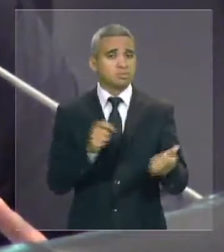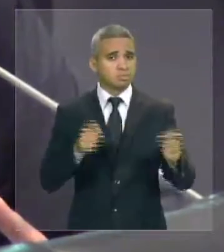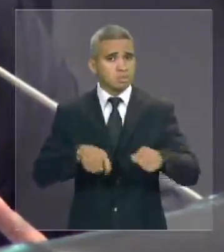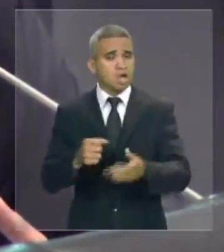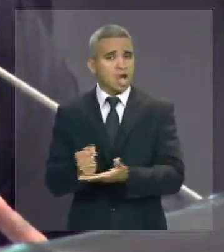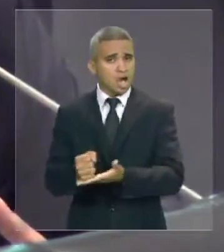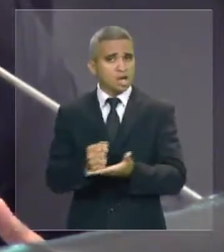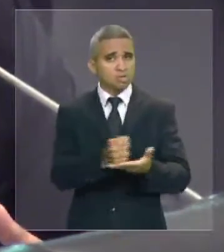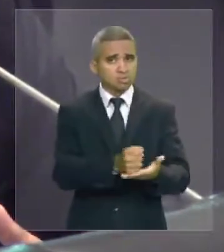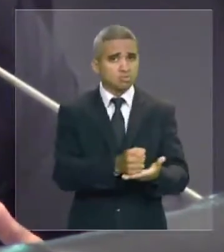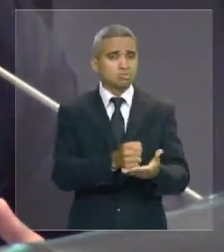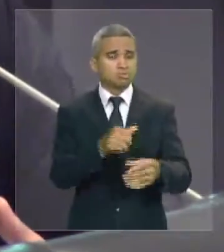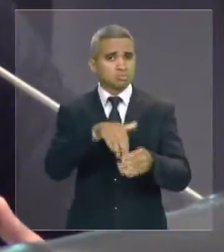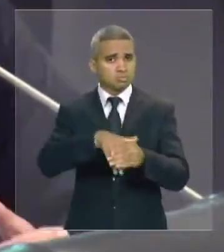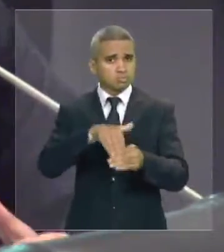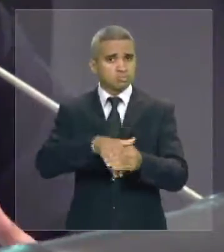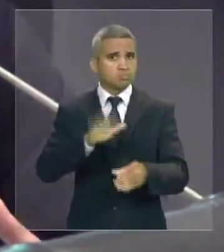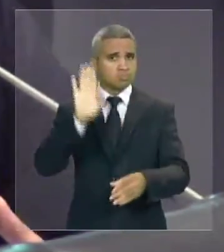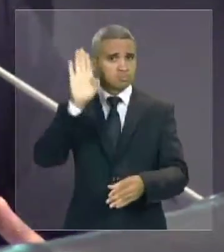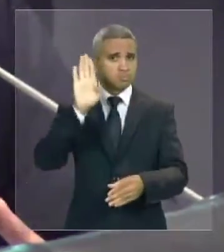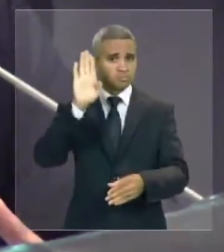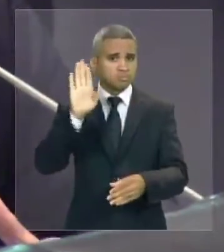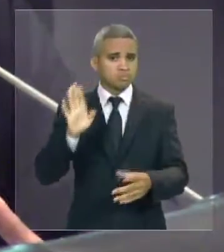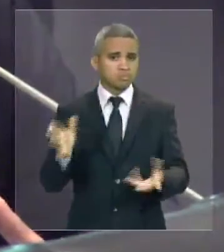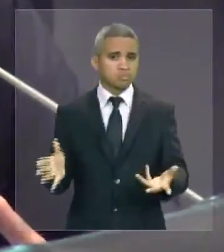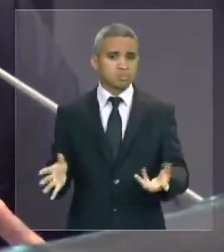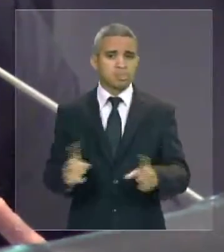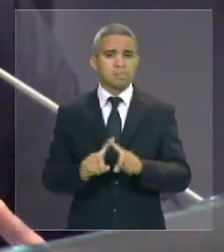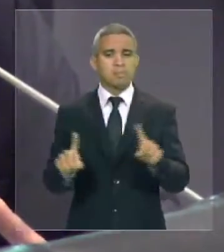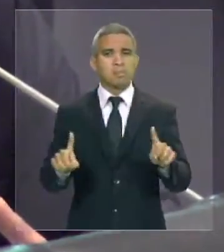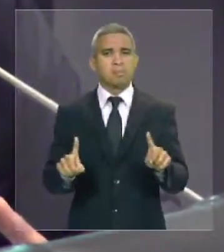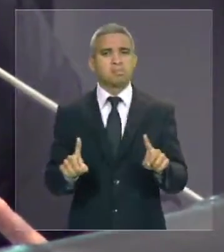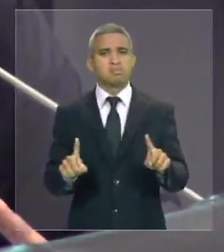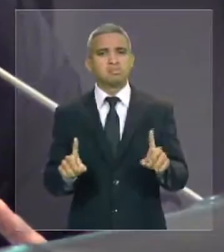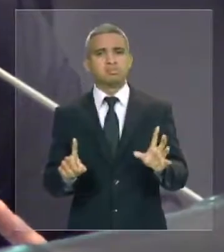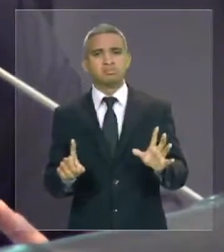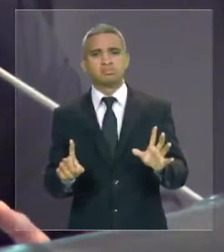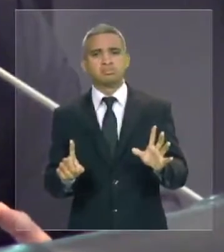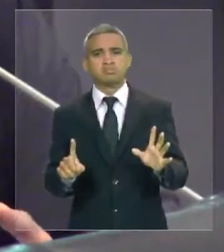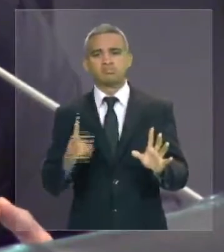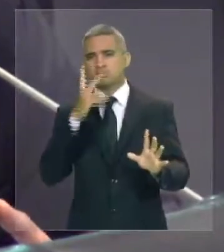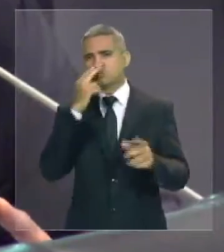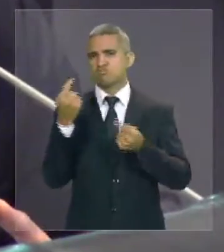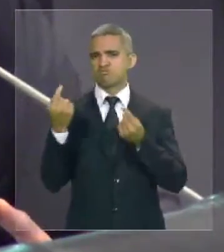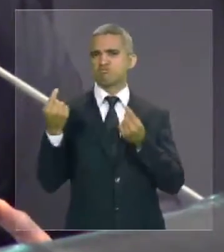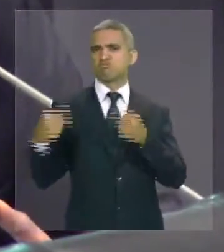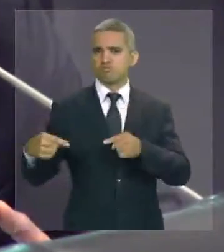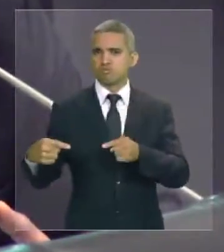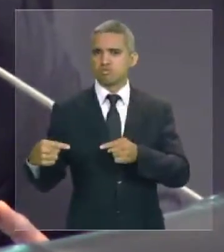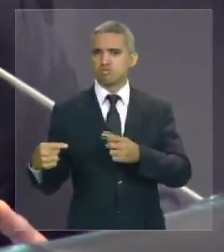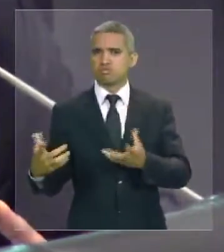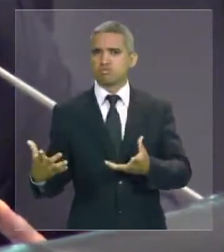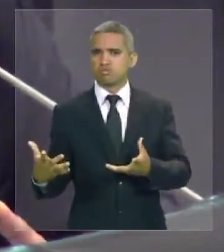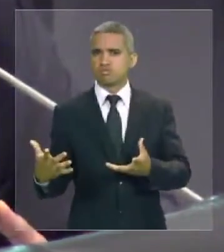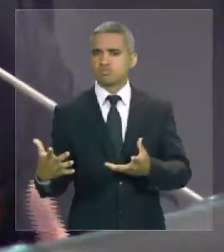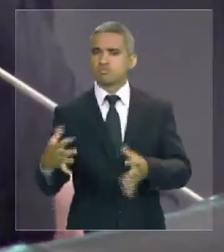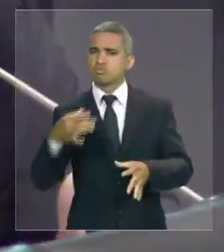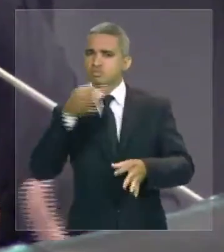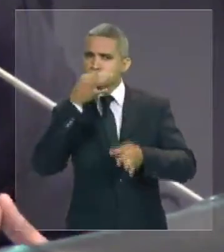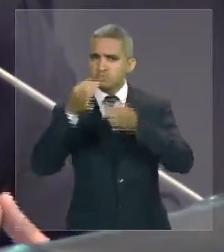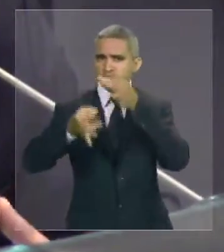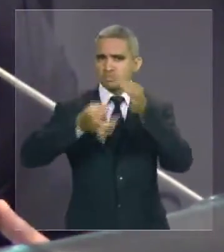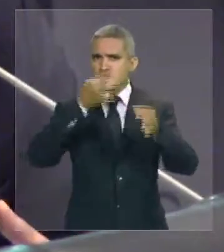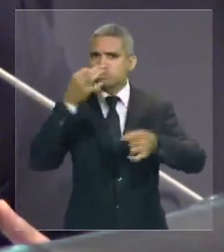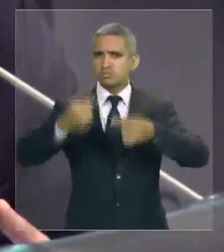teve a coragem, não vou dizer de peitar, mas de colocar a questão em pauta, de discutir, para que a